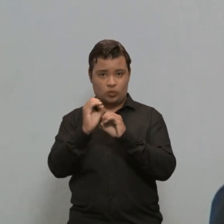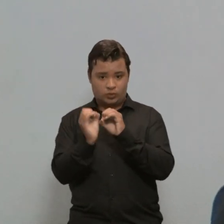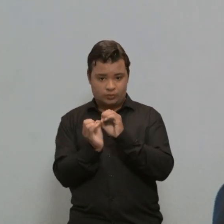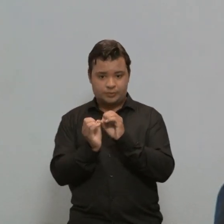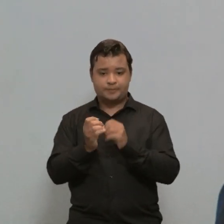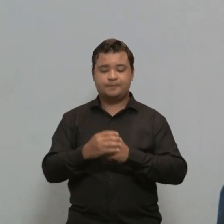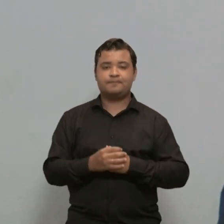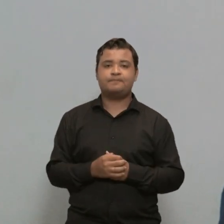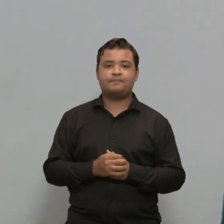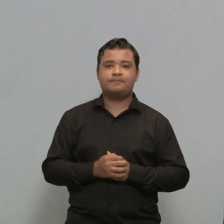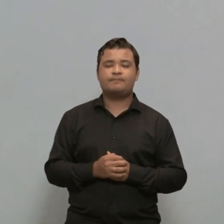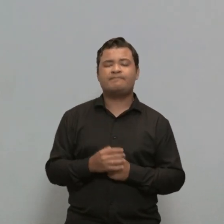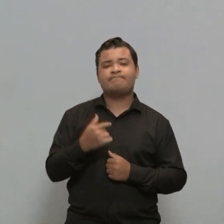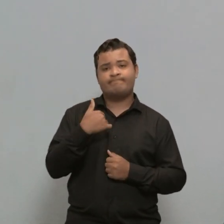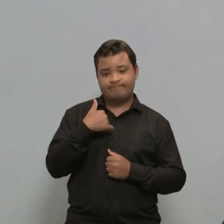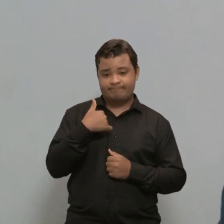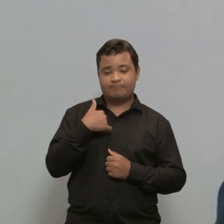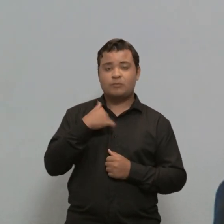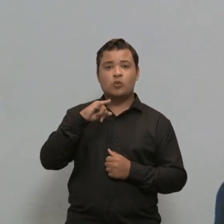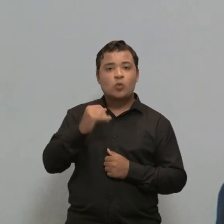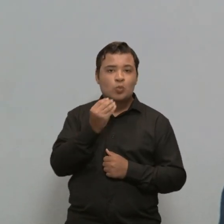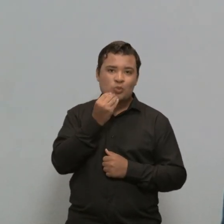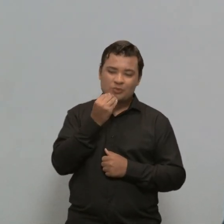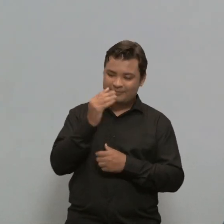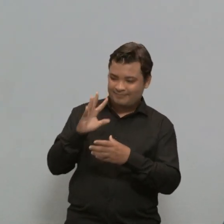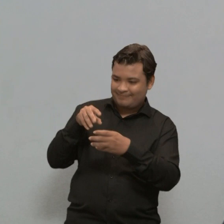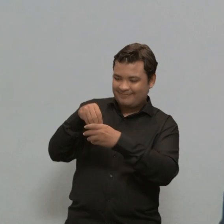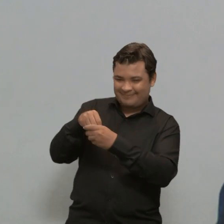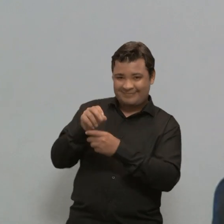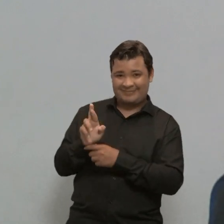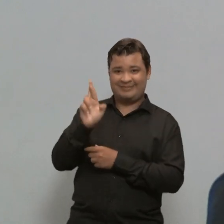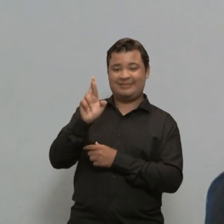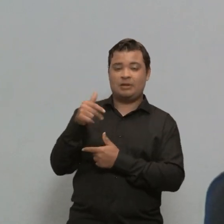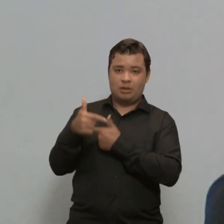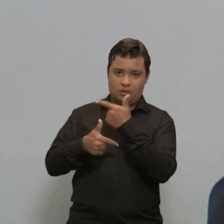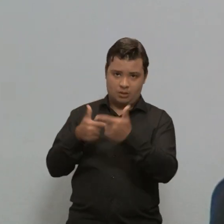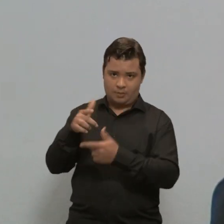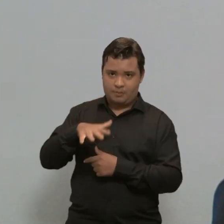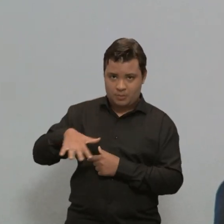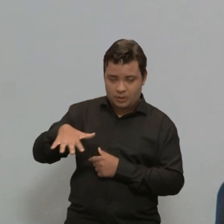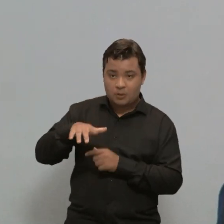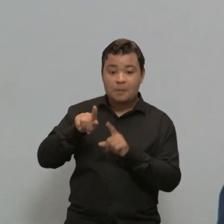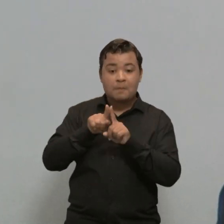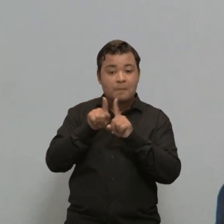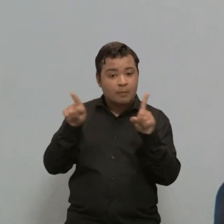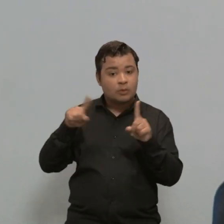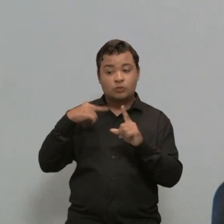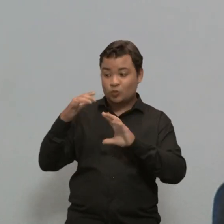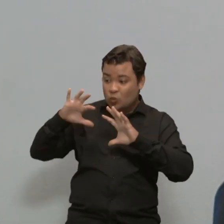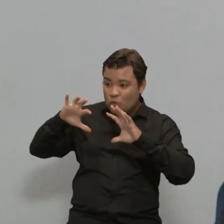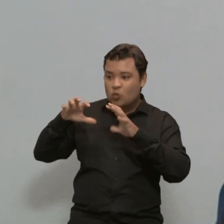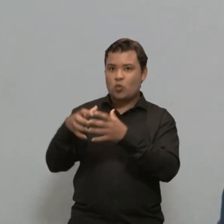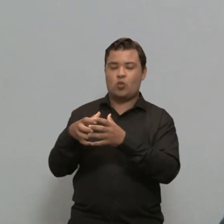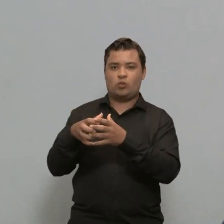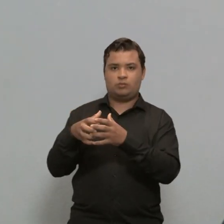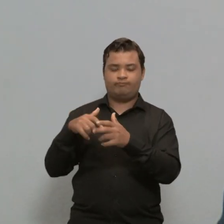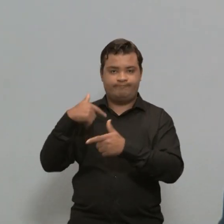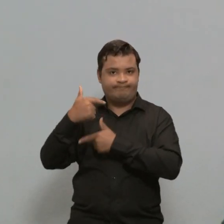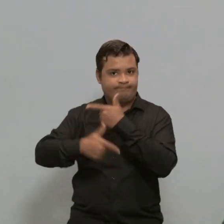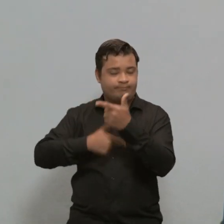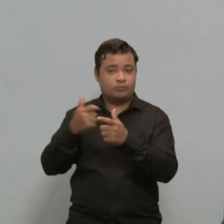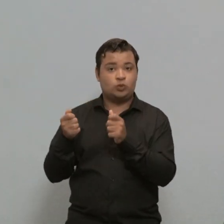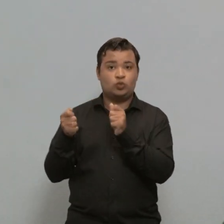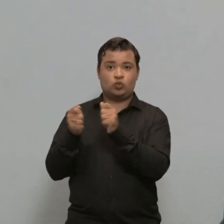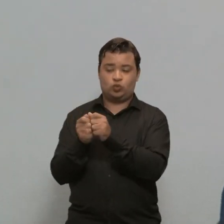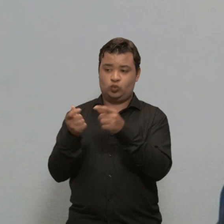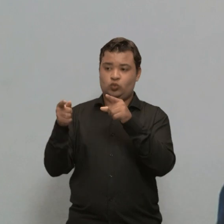a oportunidade de estar conduzindo esse trabalho, mas ele foi uma construção coletiva que envolveu toda a unidade de saúde